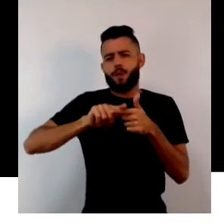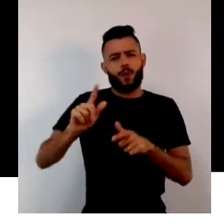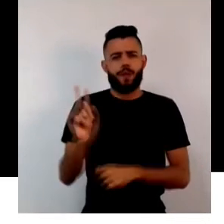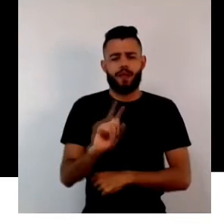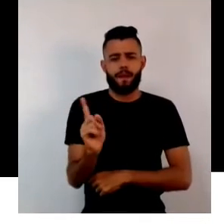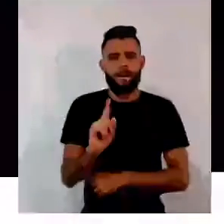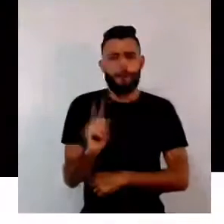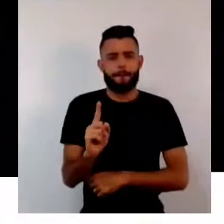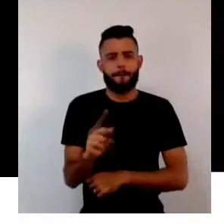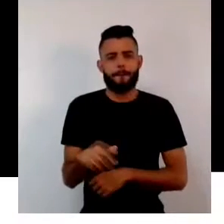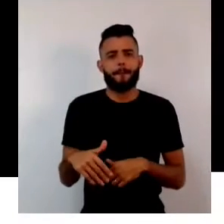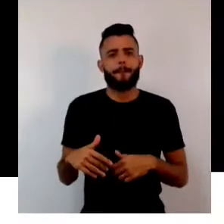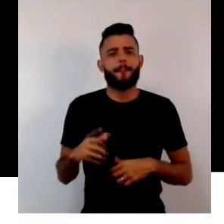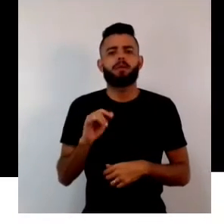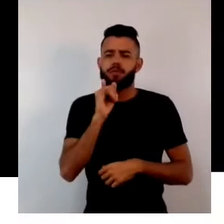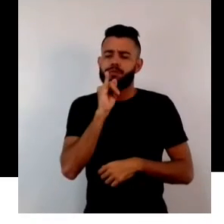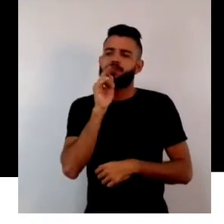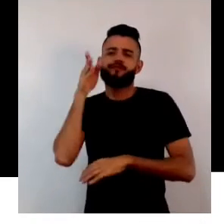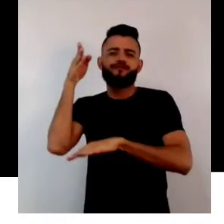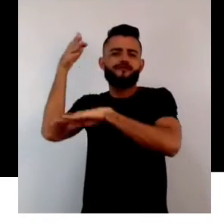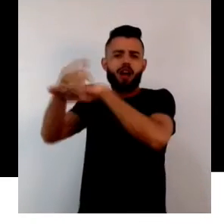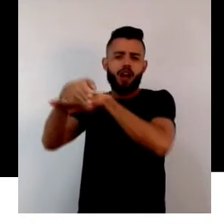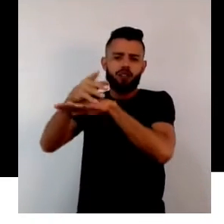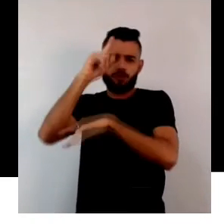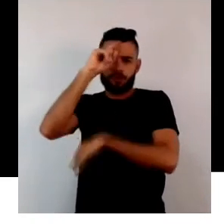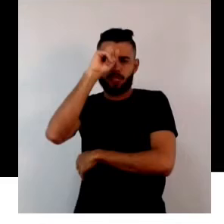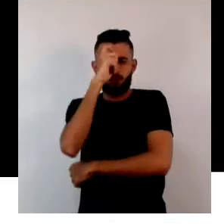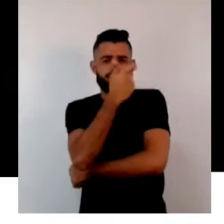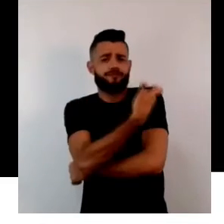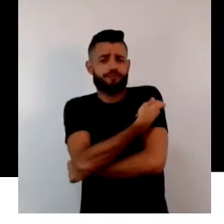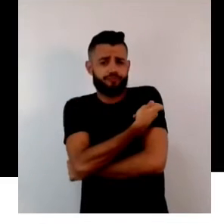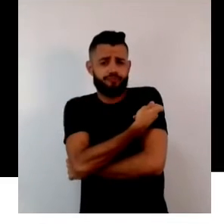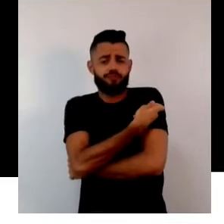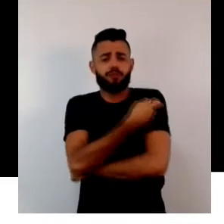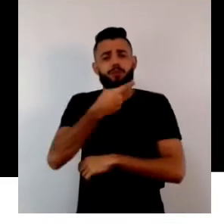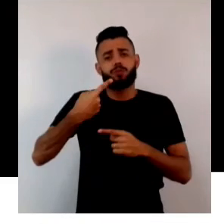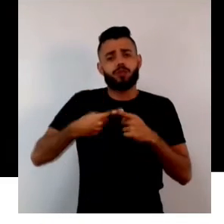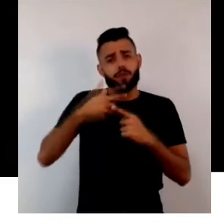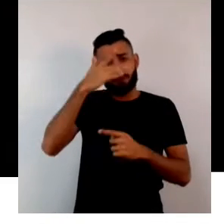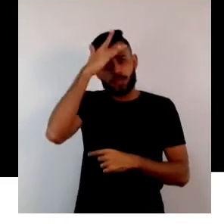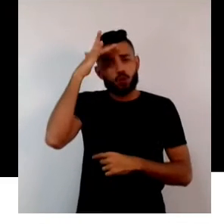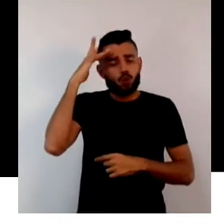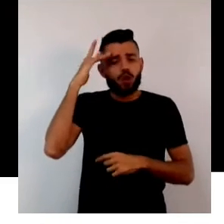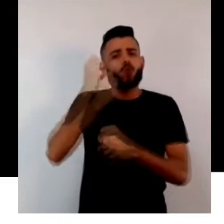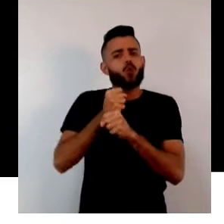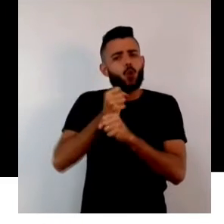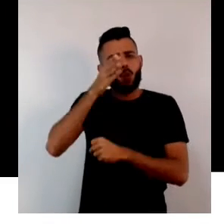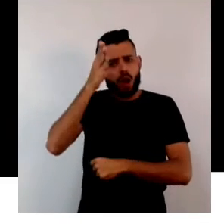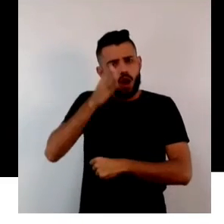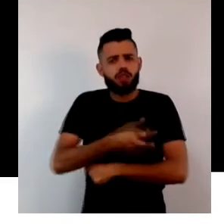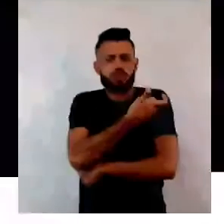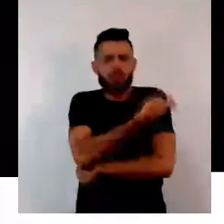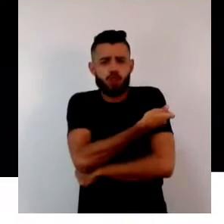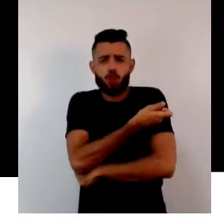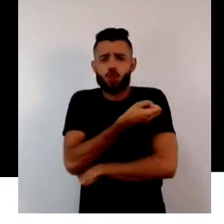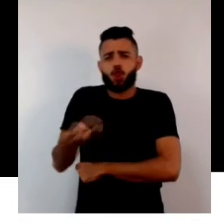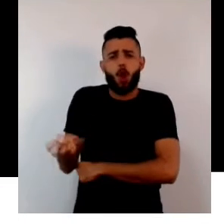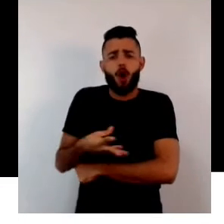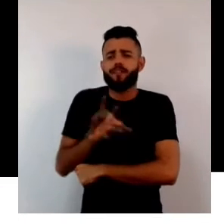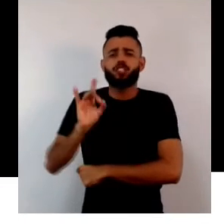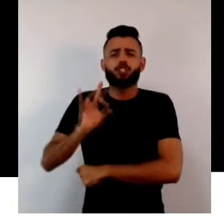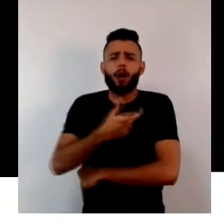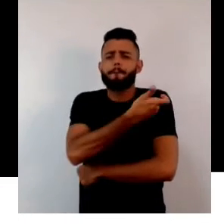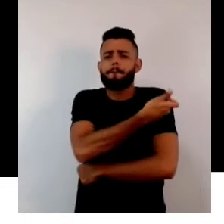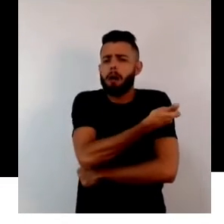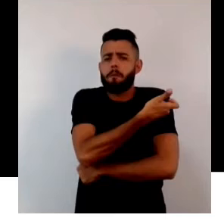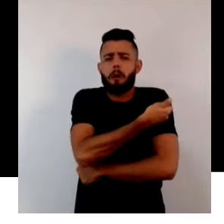toma vacina, porque tem gente trabalhando muito, todo dia, todo ano tem vacina nova, a gente só vai lá e toma, a gente não sabe de nada disso, porque tem alguém